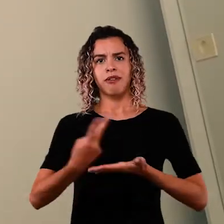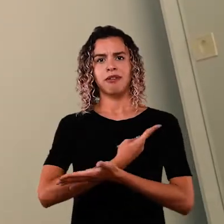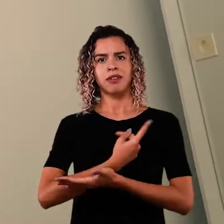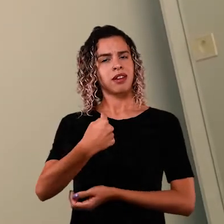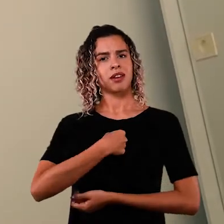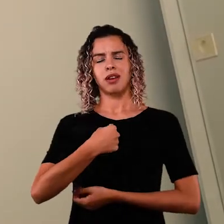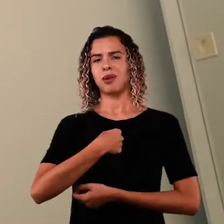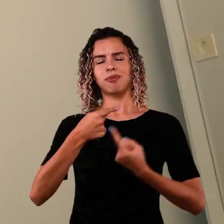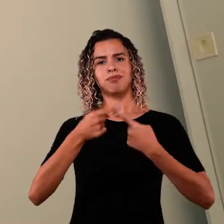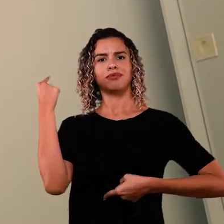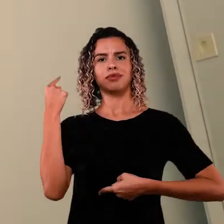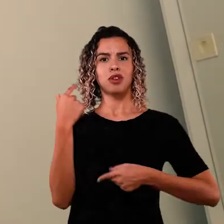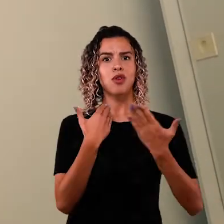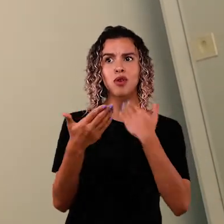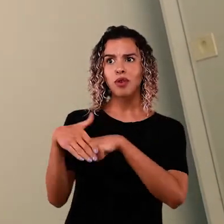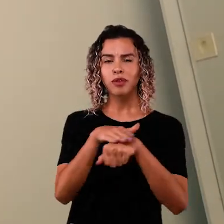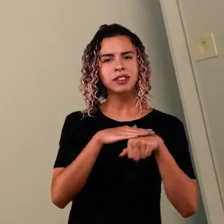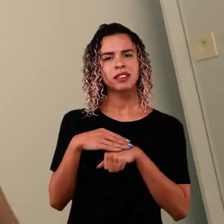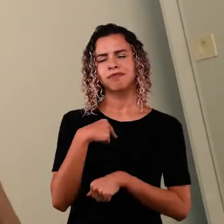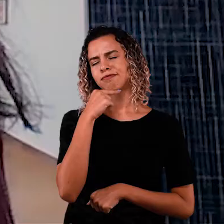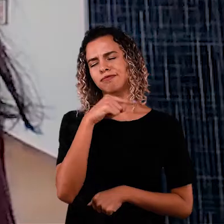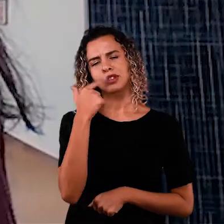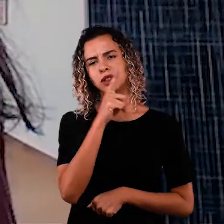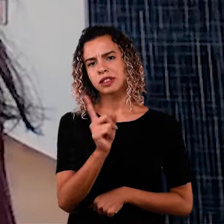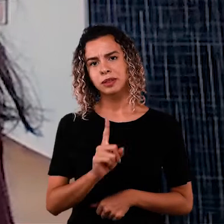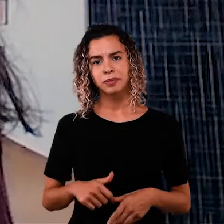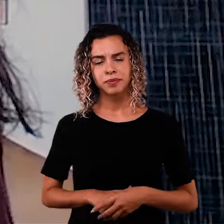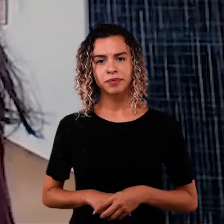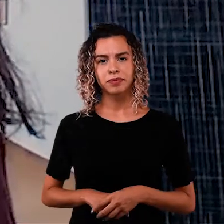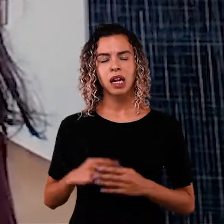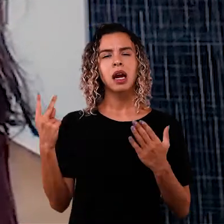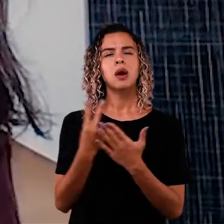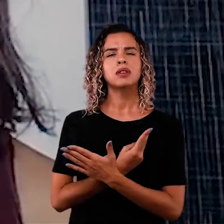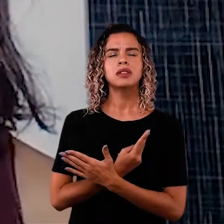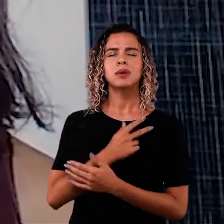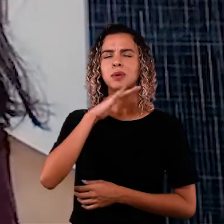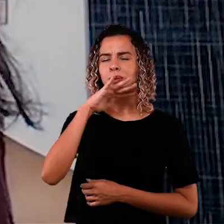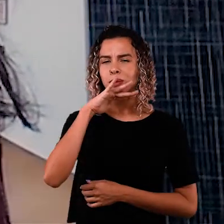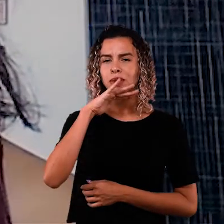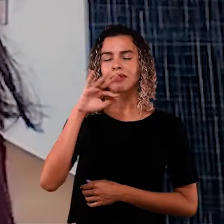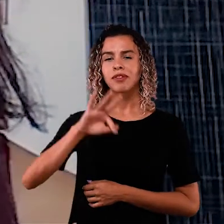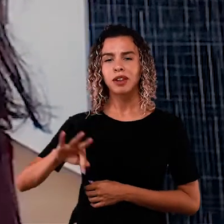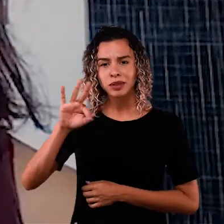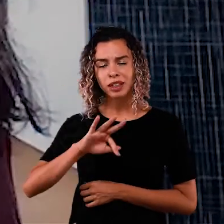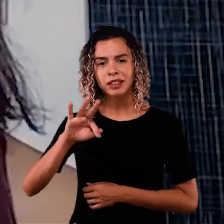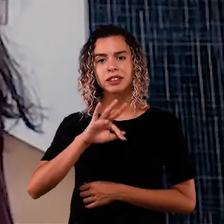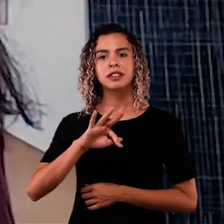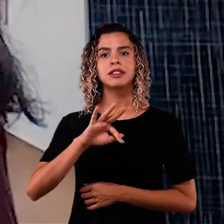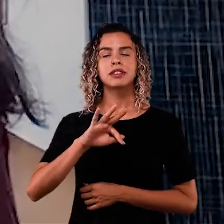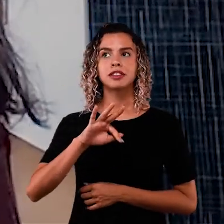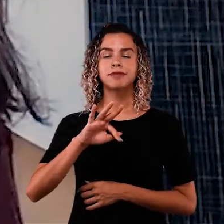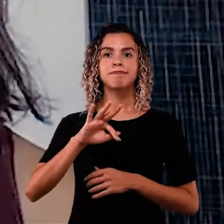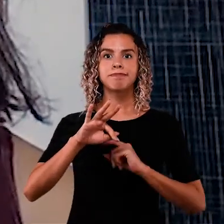toda aquela situação e que eu nunca ia conseguir conversar com alguém sobre isso. Alice. Teve um acontecimento bem ruim na faculdade que culminou,